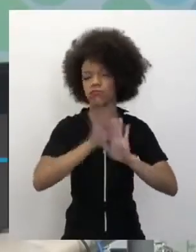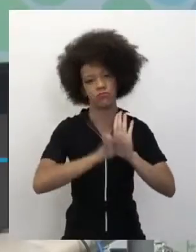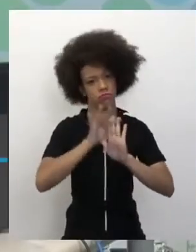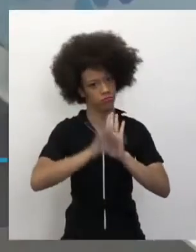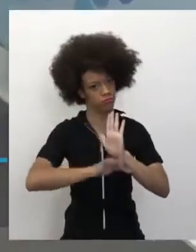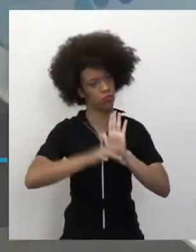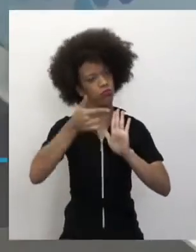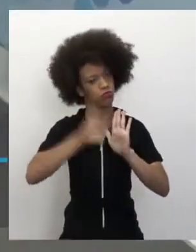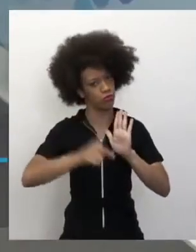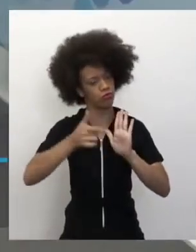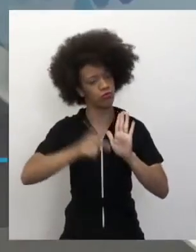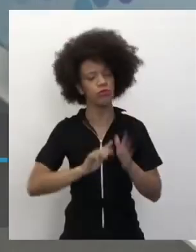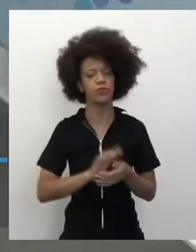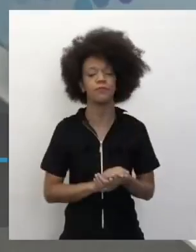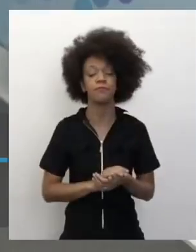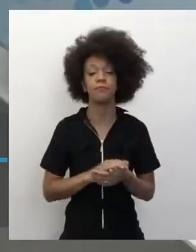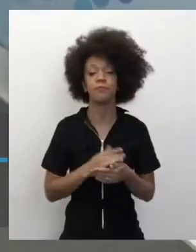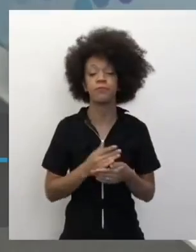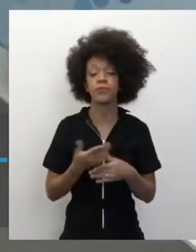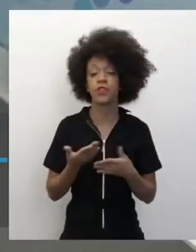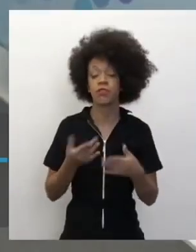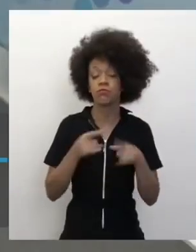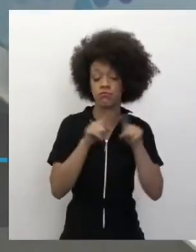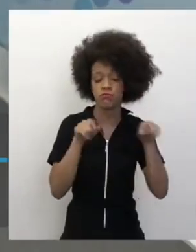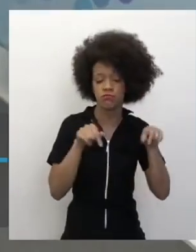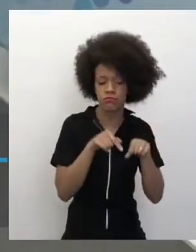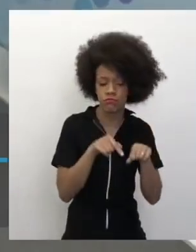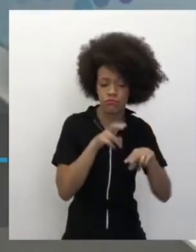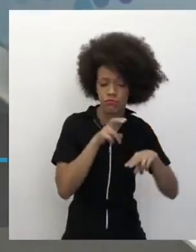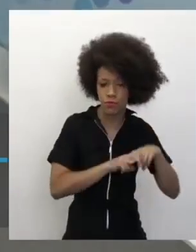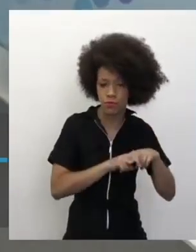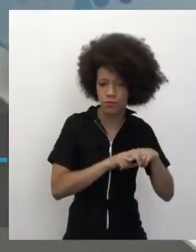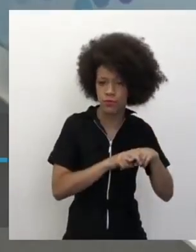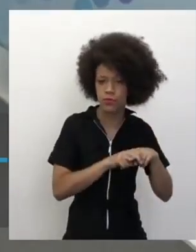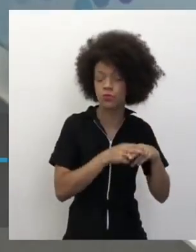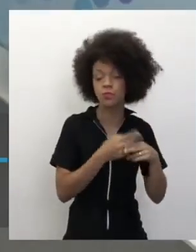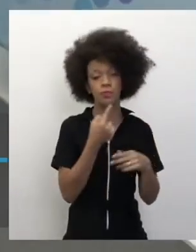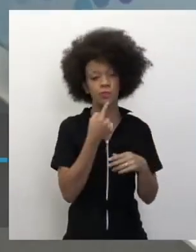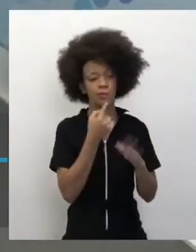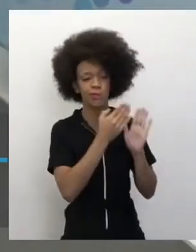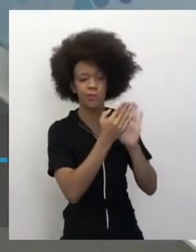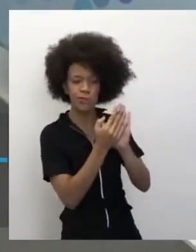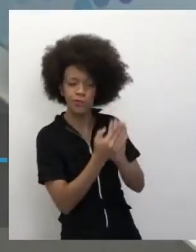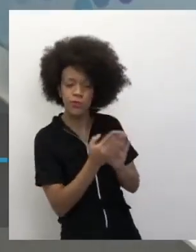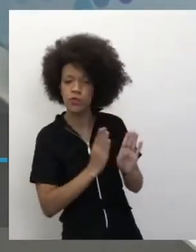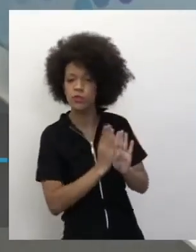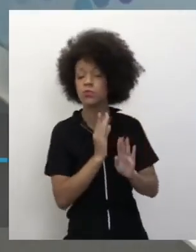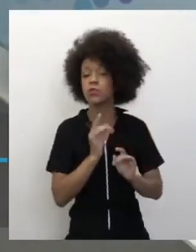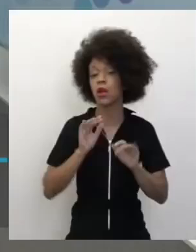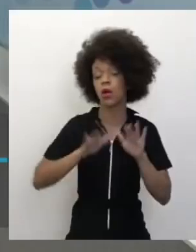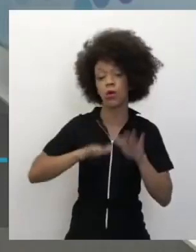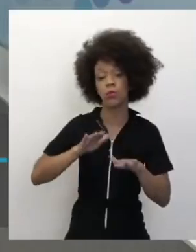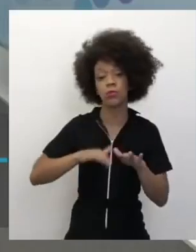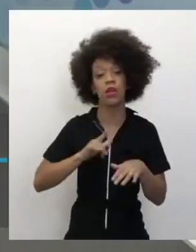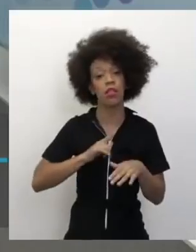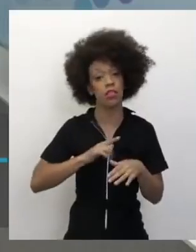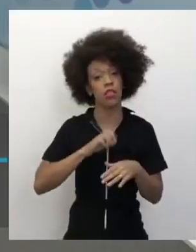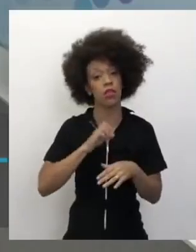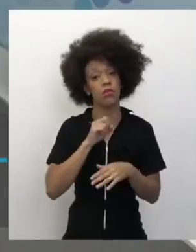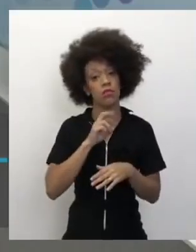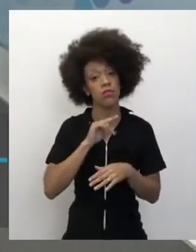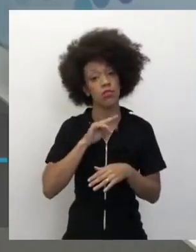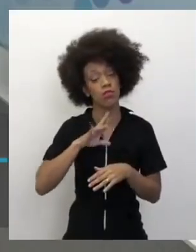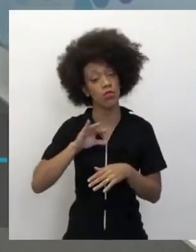Déia, alguns colocaram aqui escritório. Então já descobriram que em algum momento existe o escritório